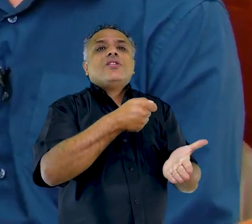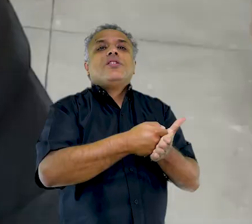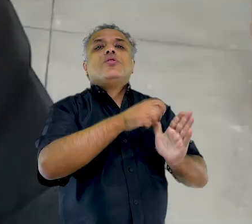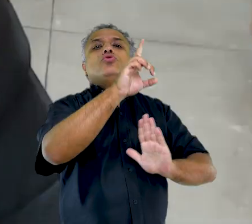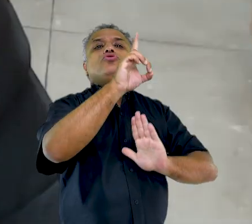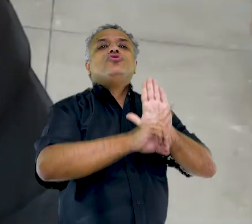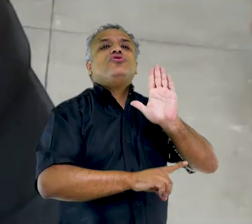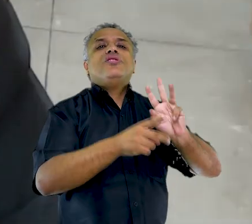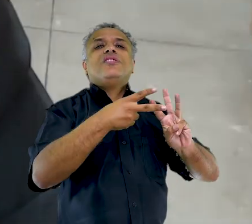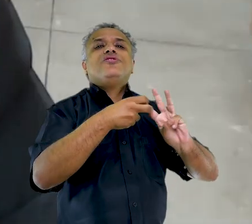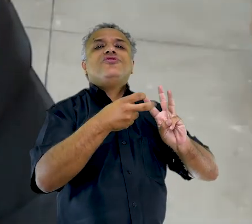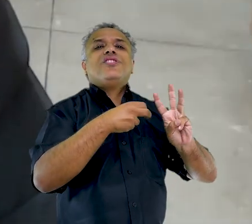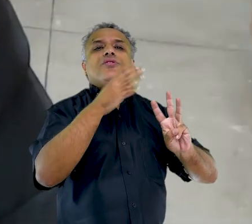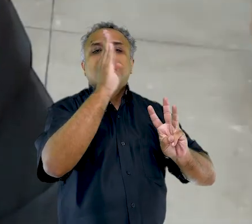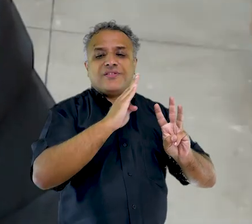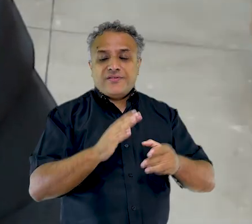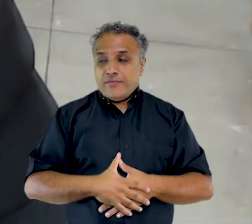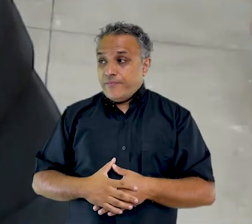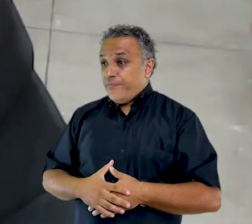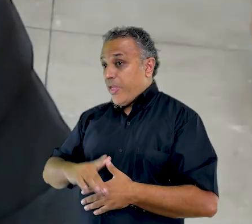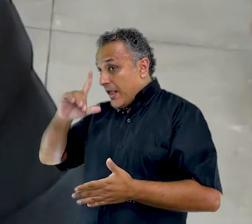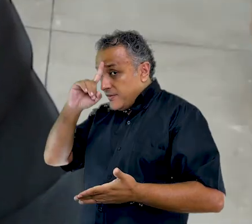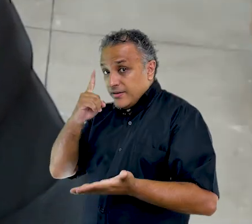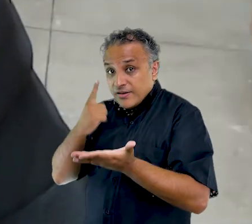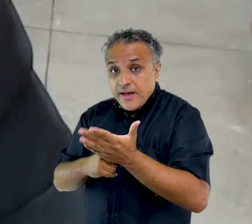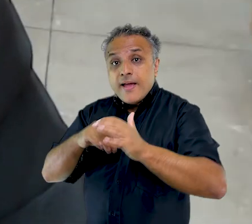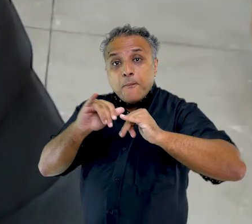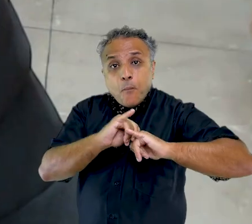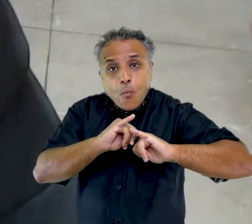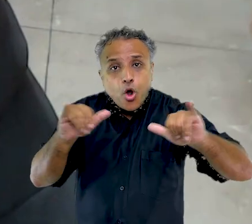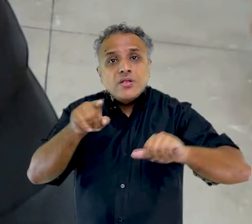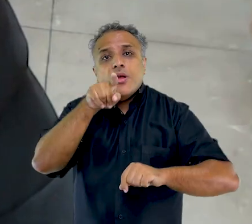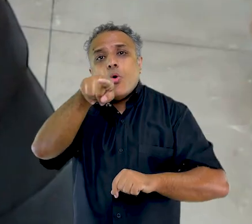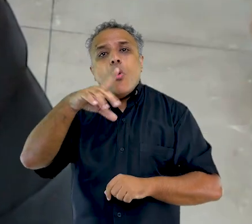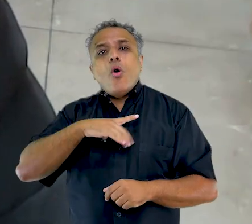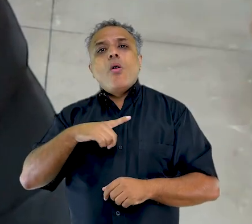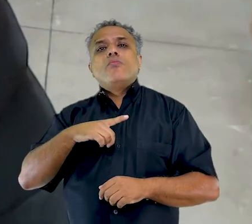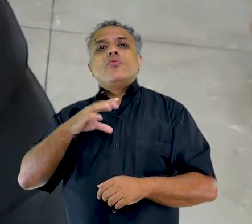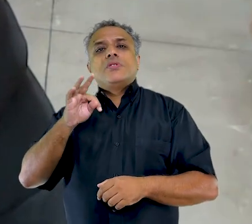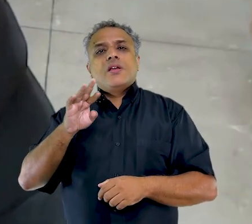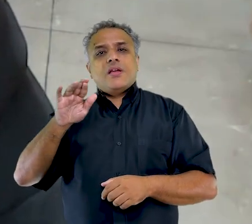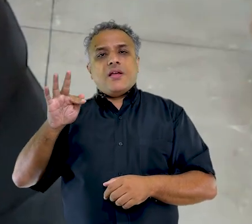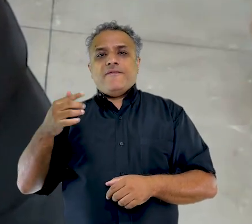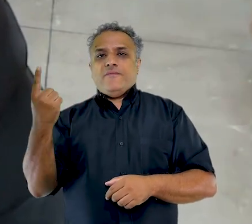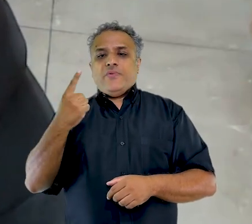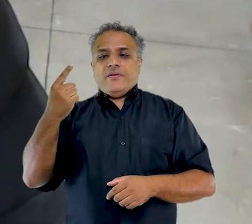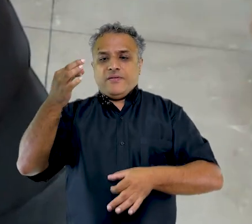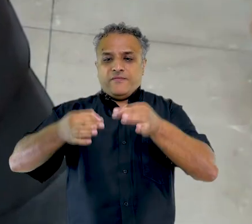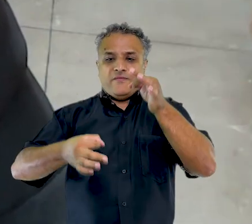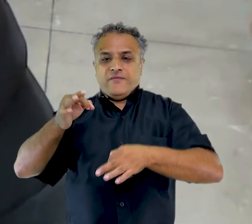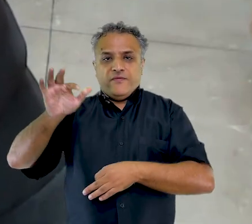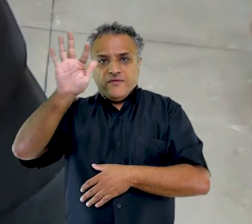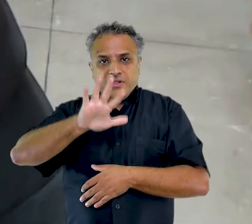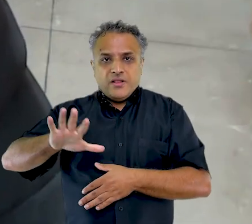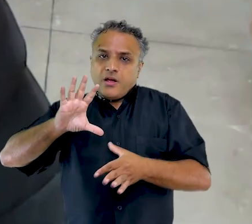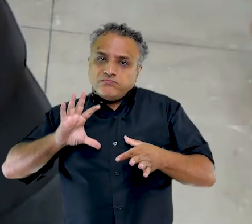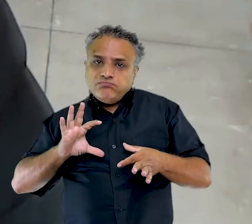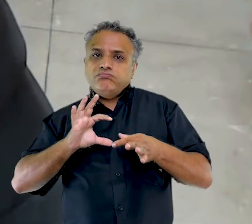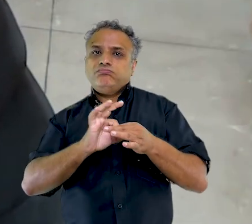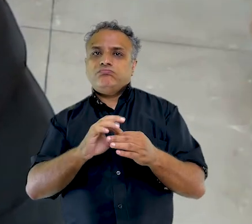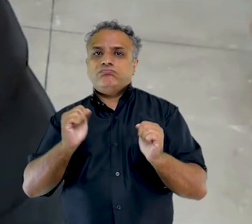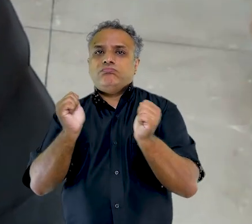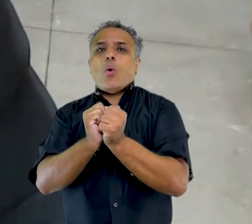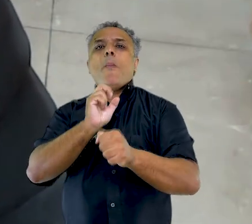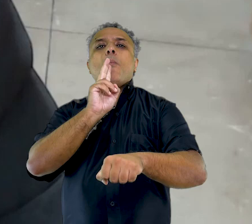Brasil? Essa decisão demonstra como o Tribunal Regional Federal da Primeira Região está em sintonia com a proteção dos